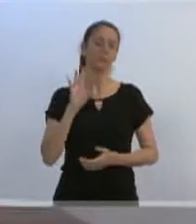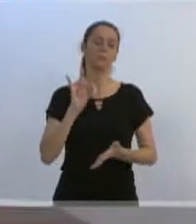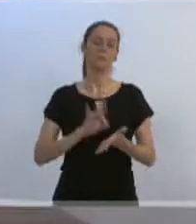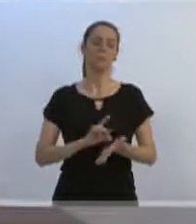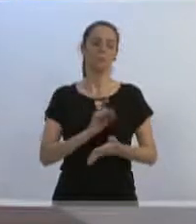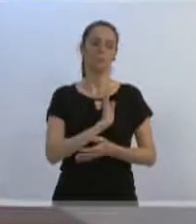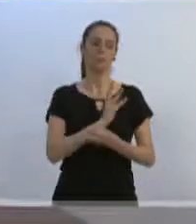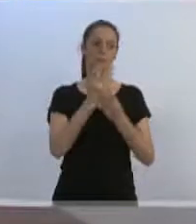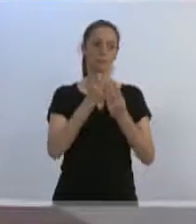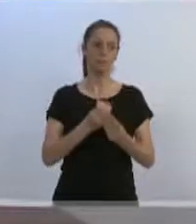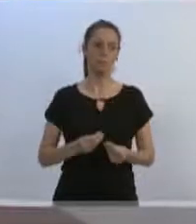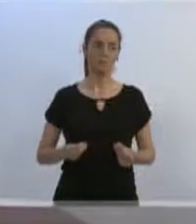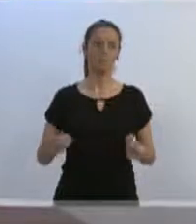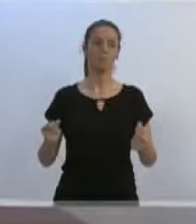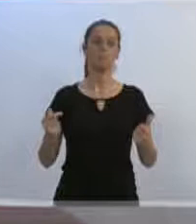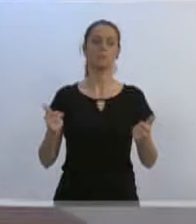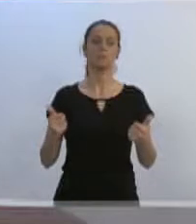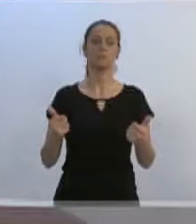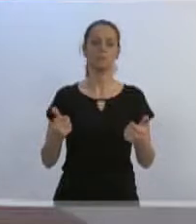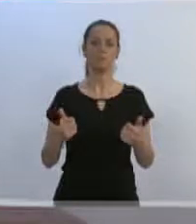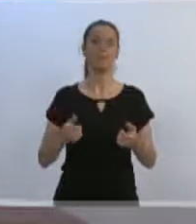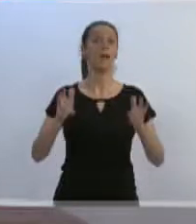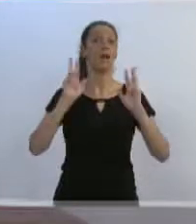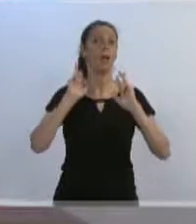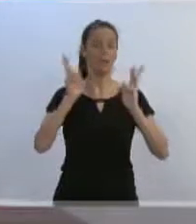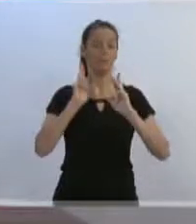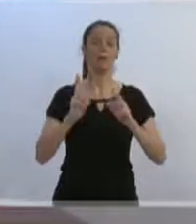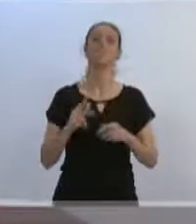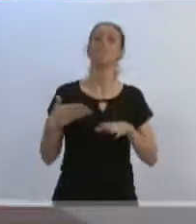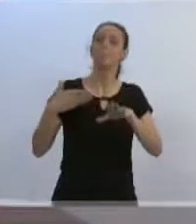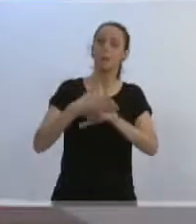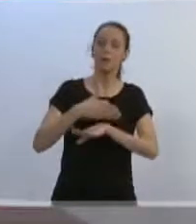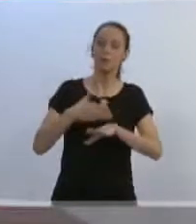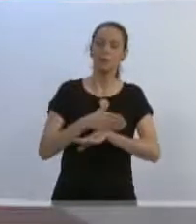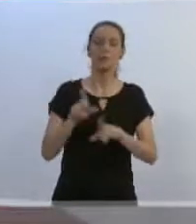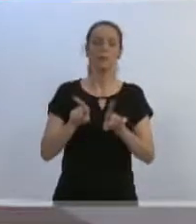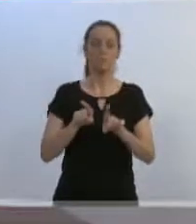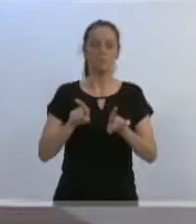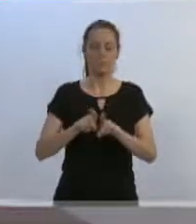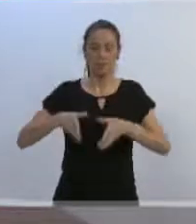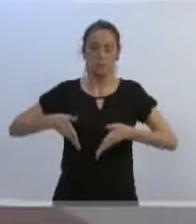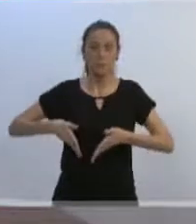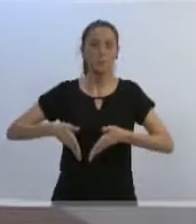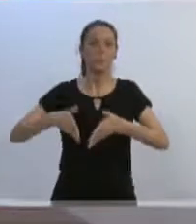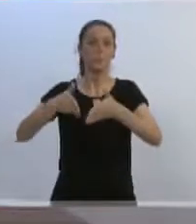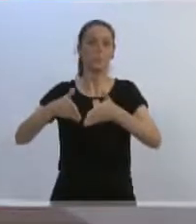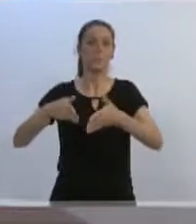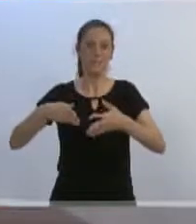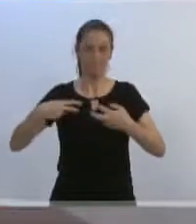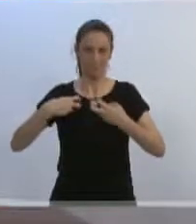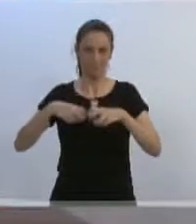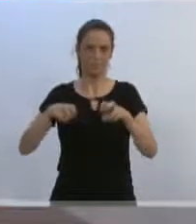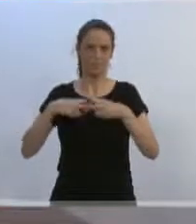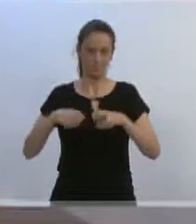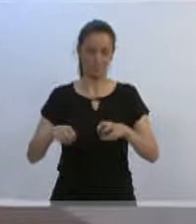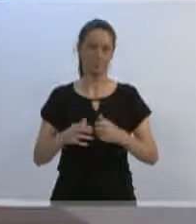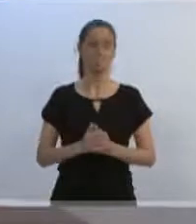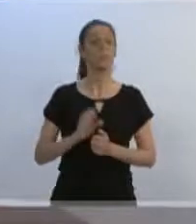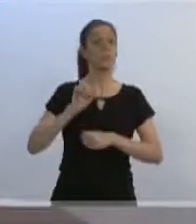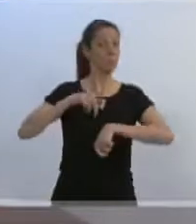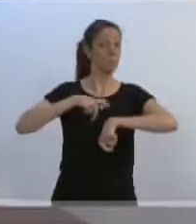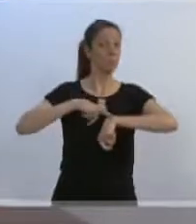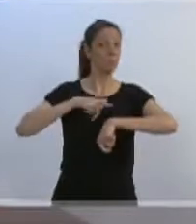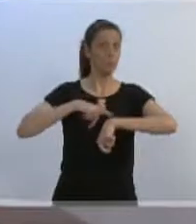essa questão das vans participarem do corredor de ônibus somente nos momentos